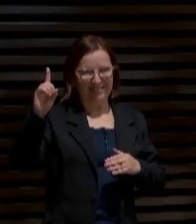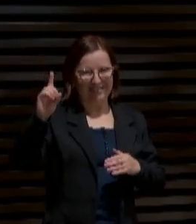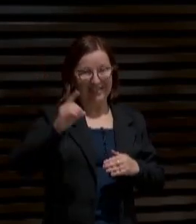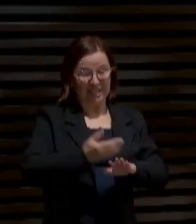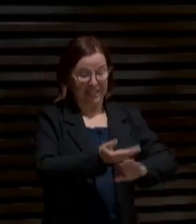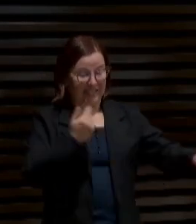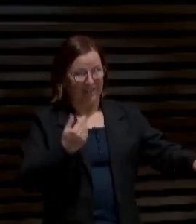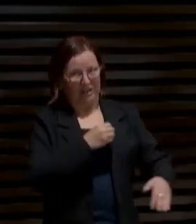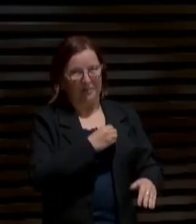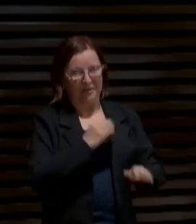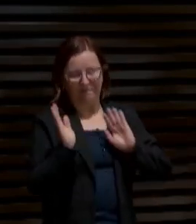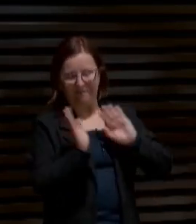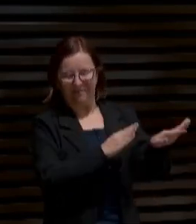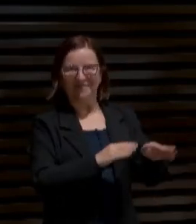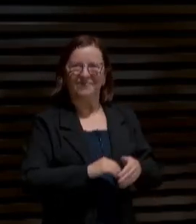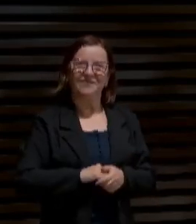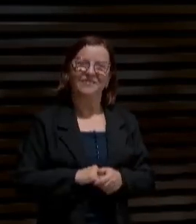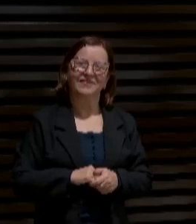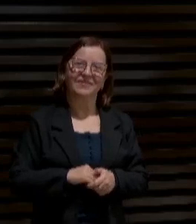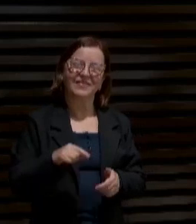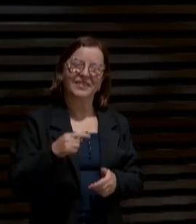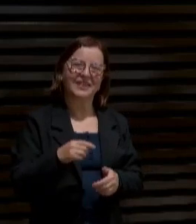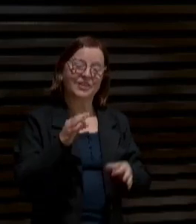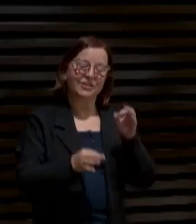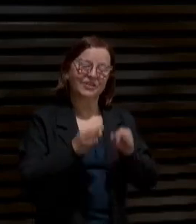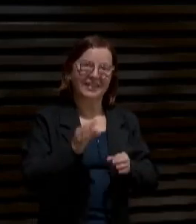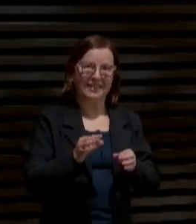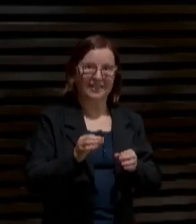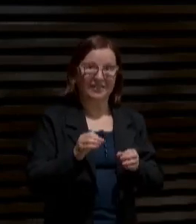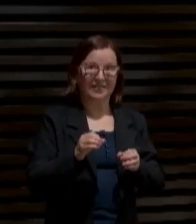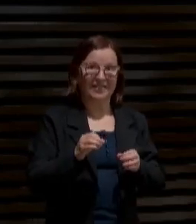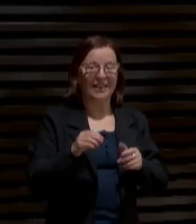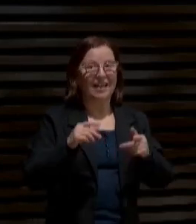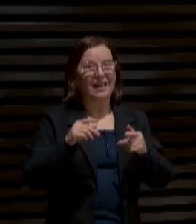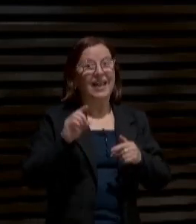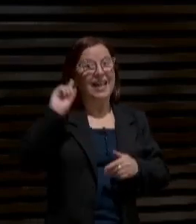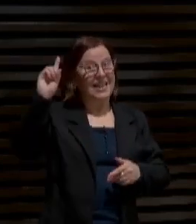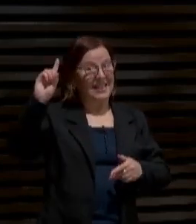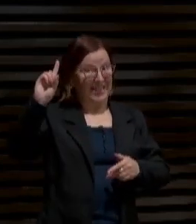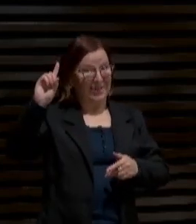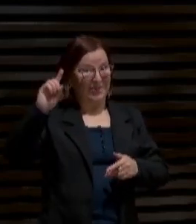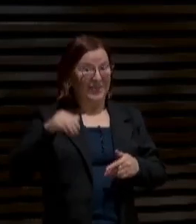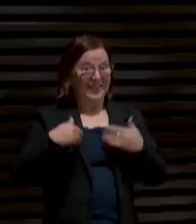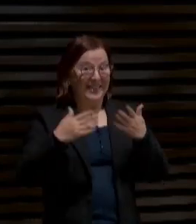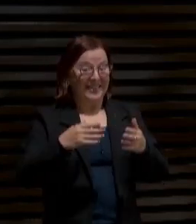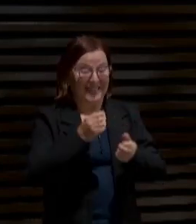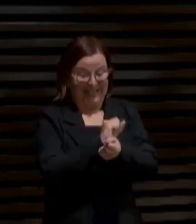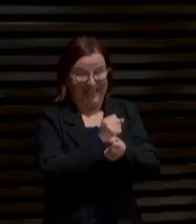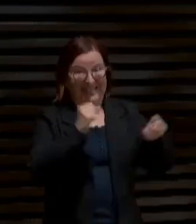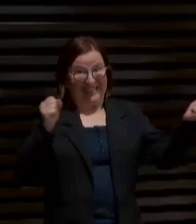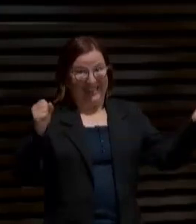pecado próximo a justificação é a declaração de Deus dando alforria ao pecador